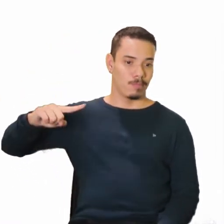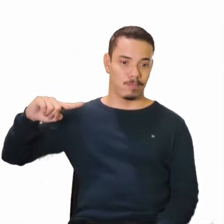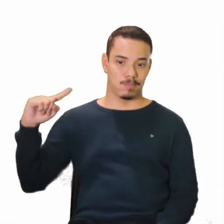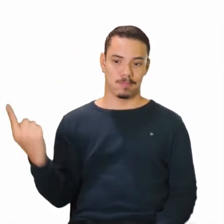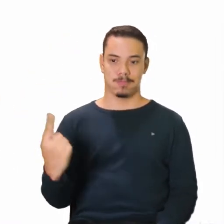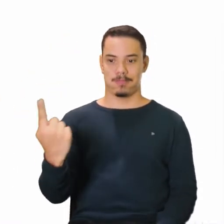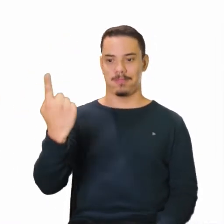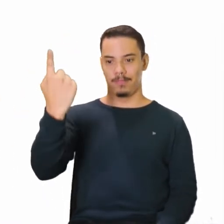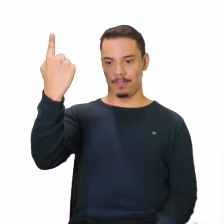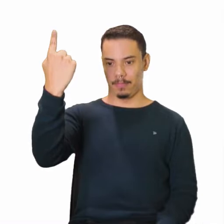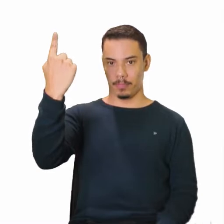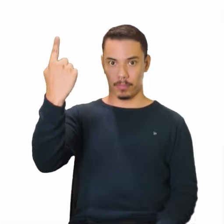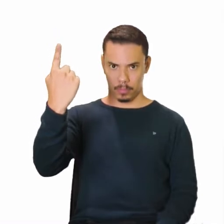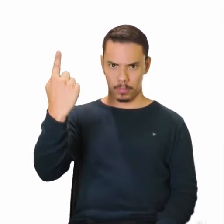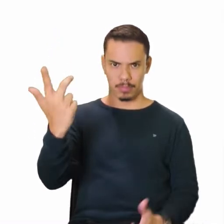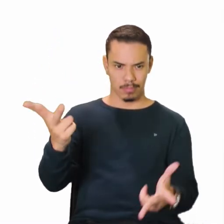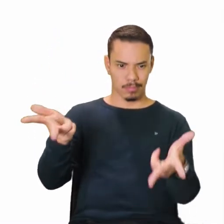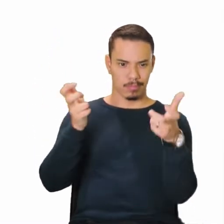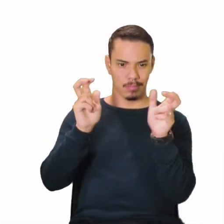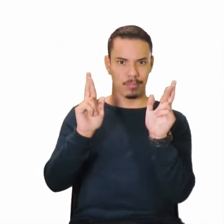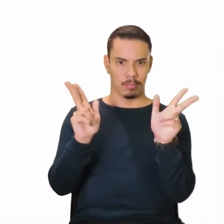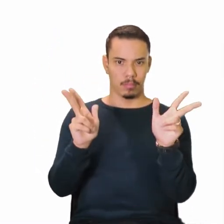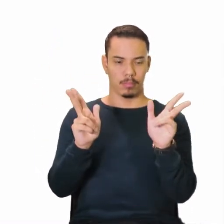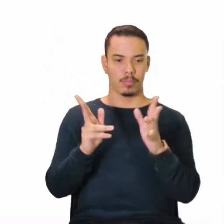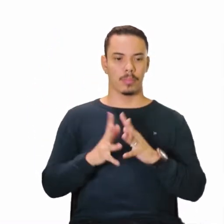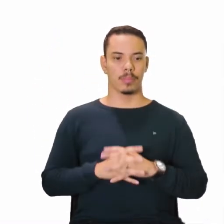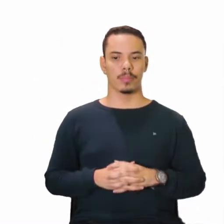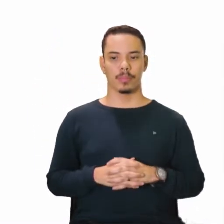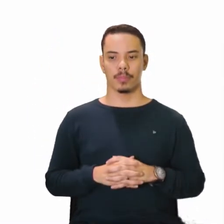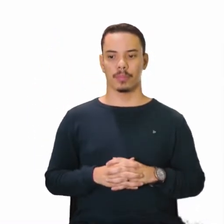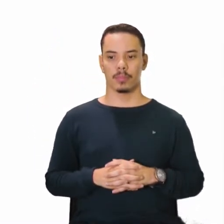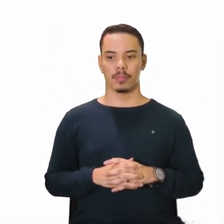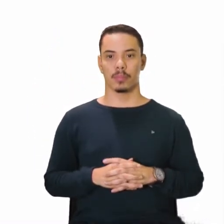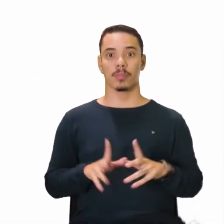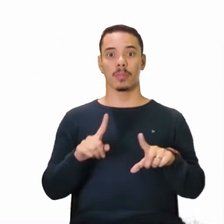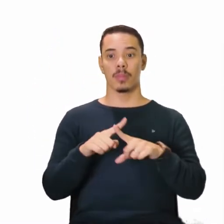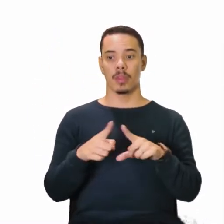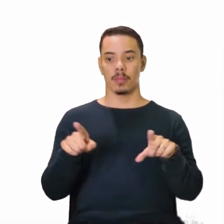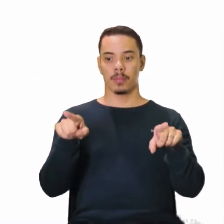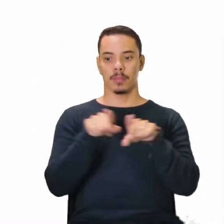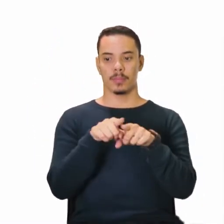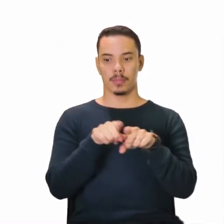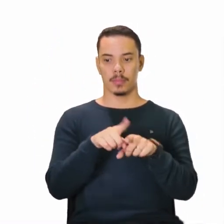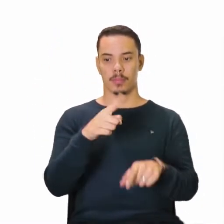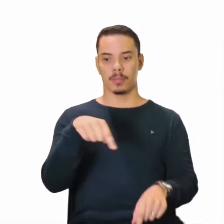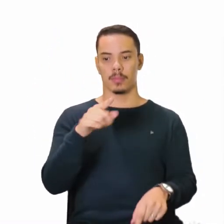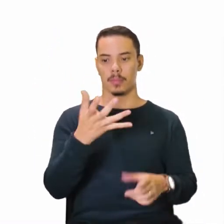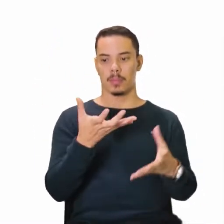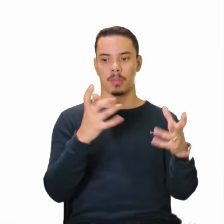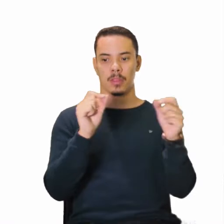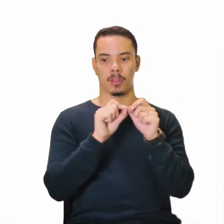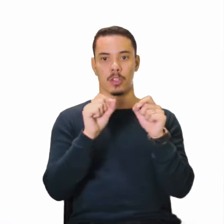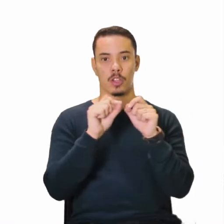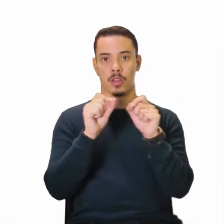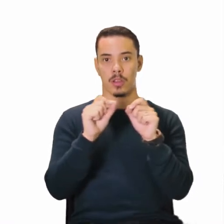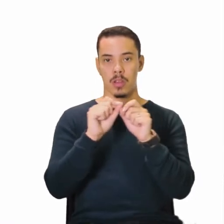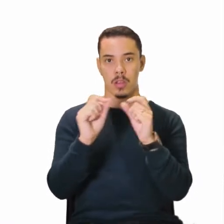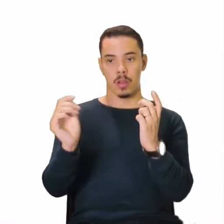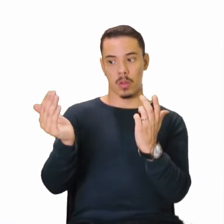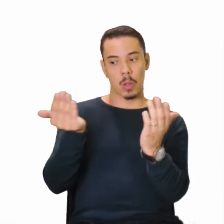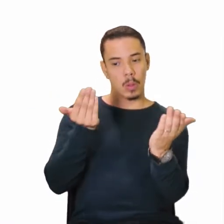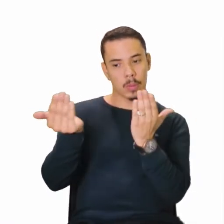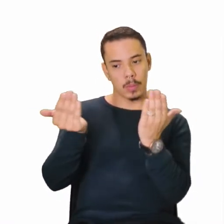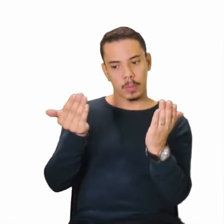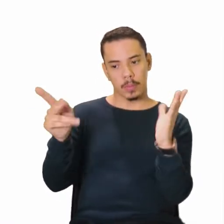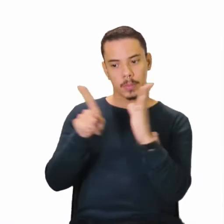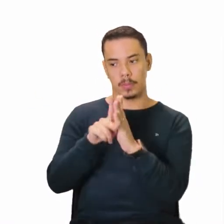alto. Vejam aí a diferença. Beleza, mas aí você quer também fazer um grau, né? Fazer essa comparação